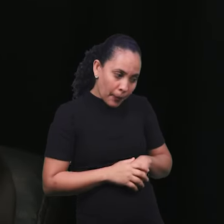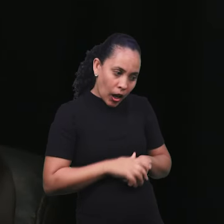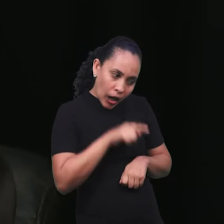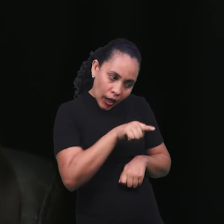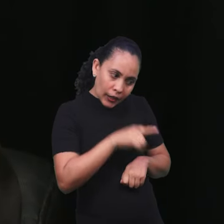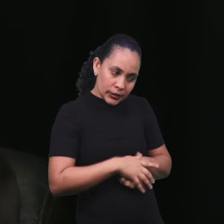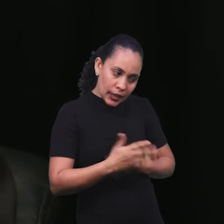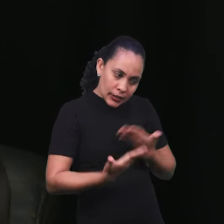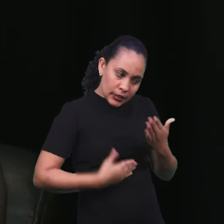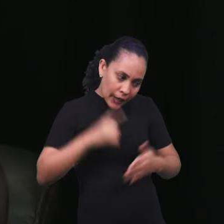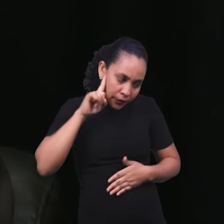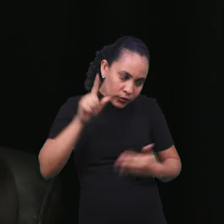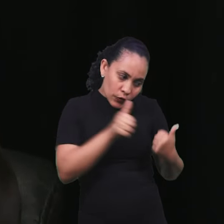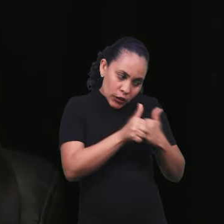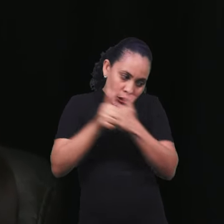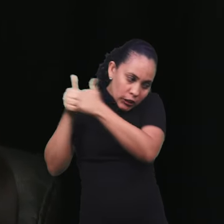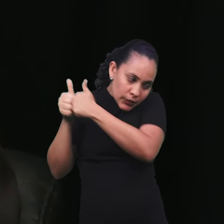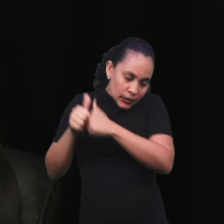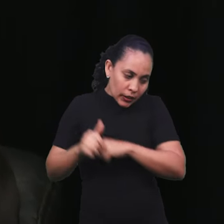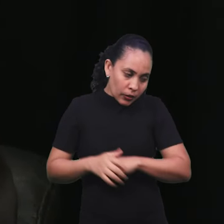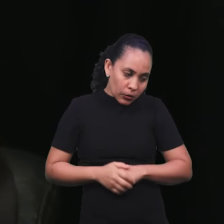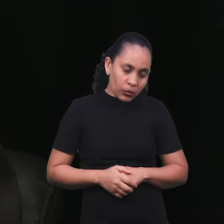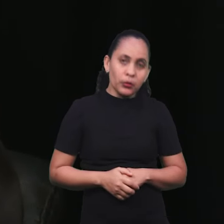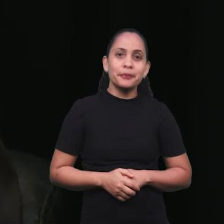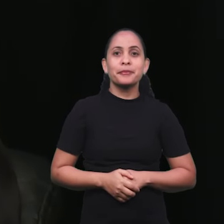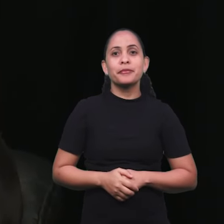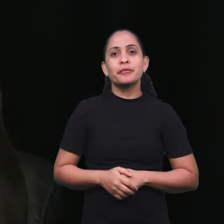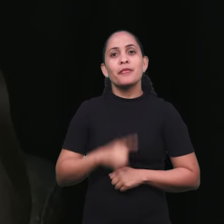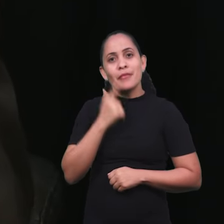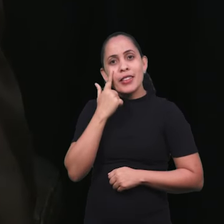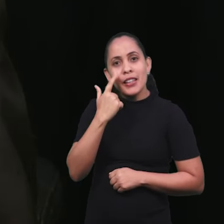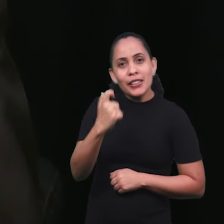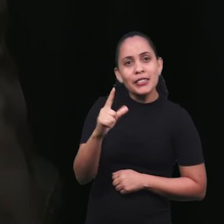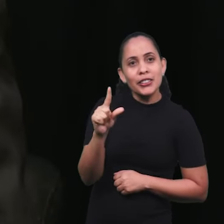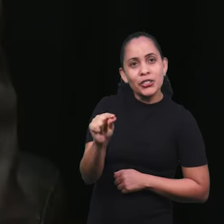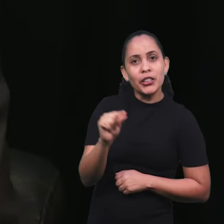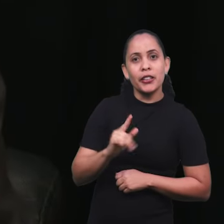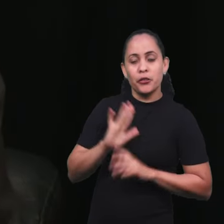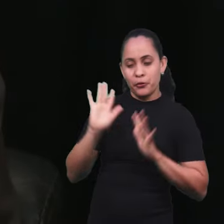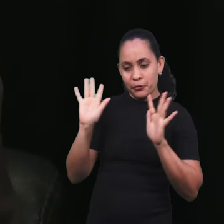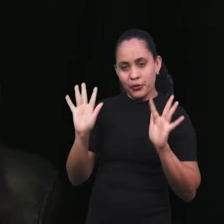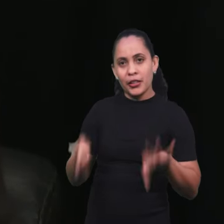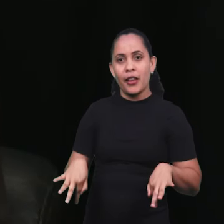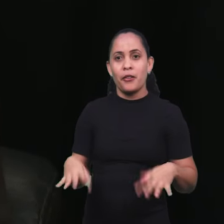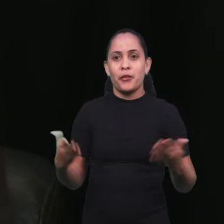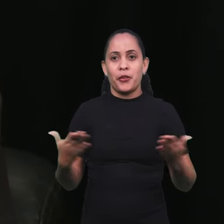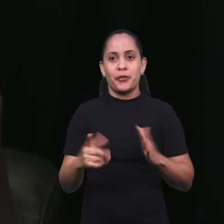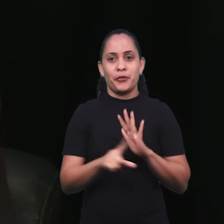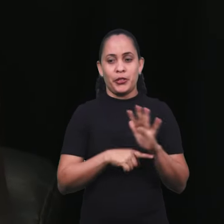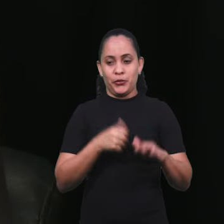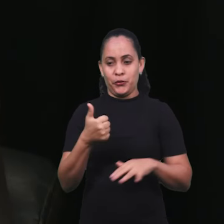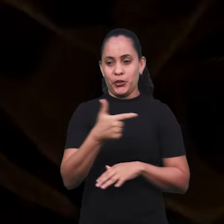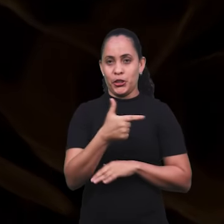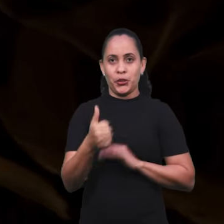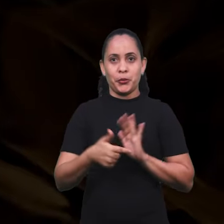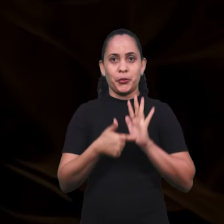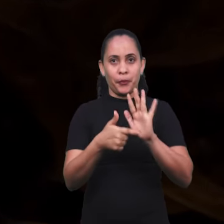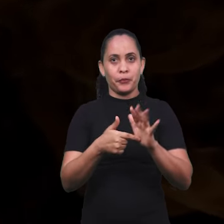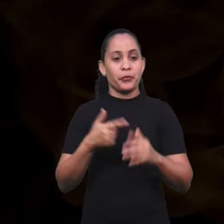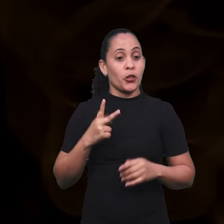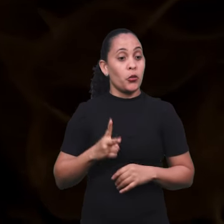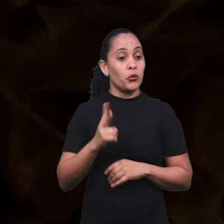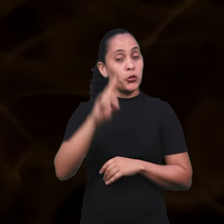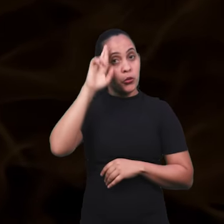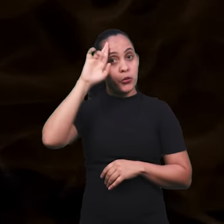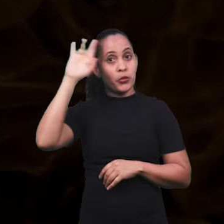de ser nazireu, você vai servir o Senhor. E é interessante que no final aqui, eu queria ler um texto, o verso 21, diz assim, e